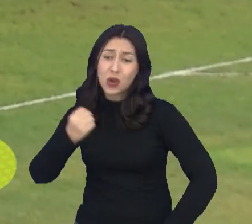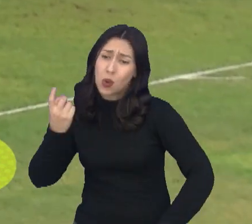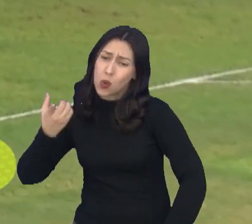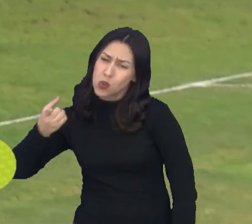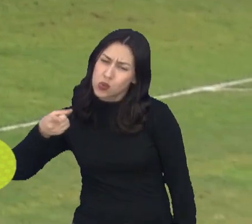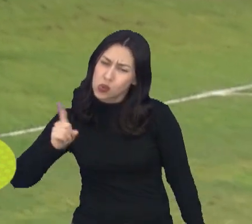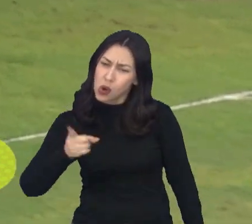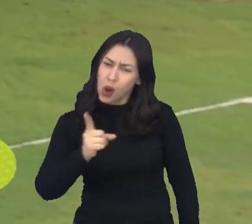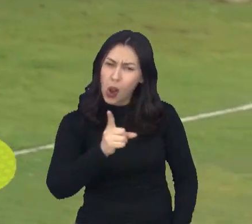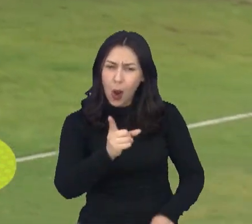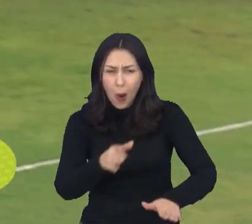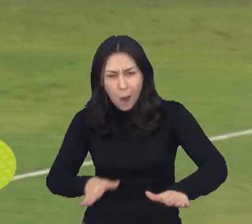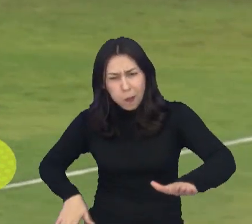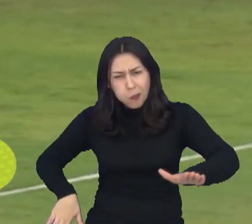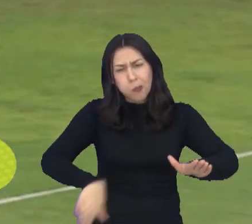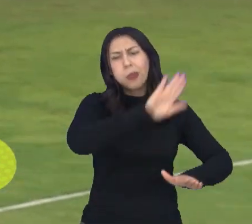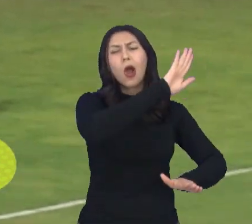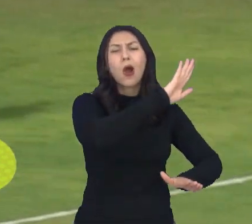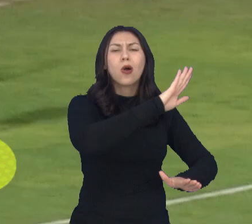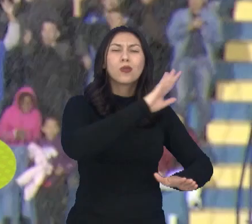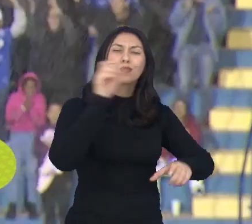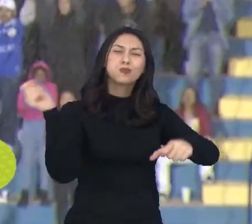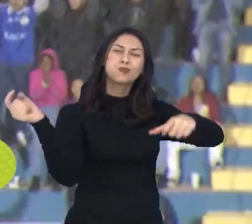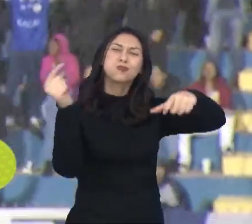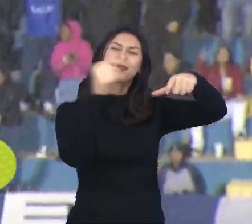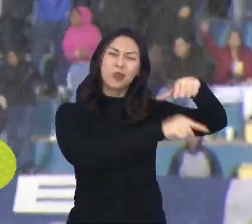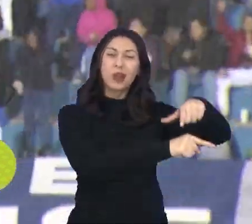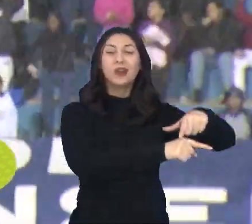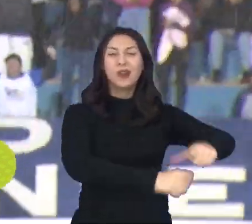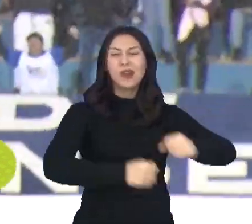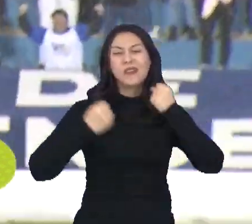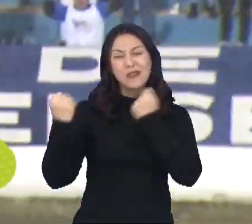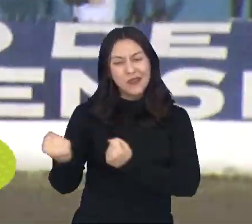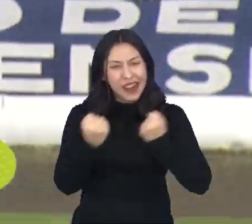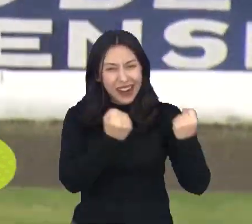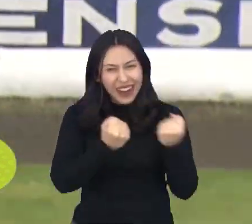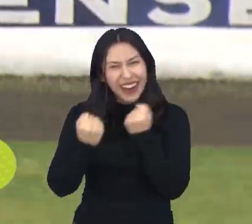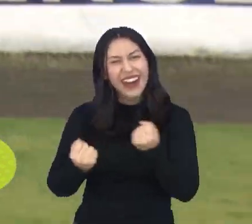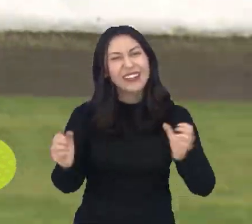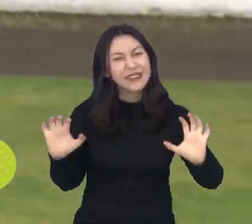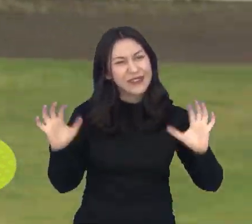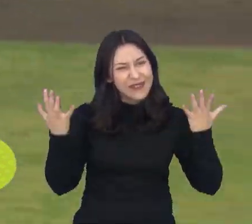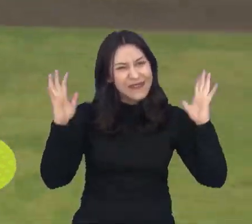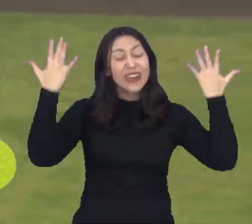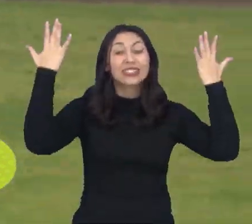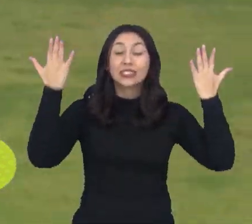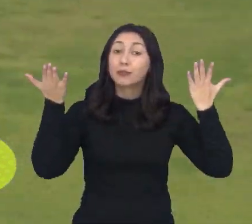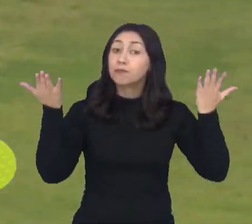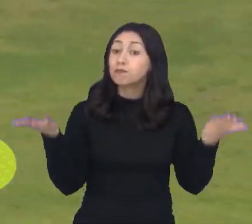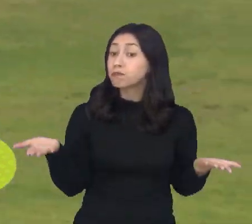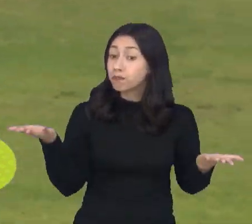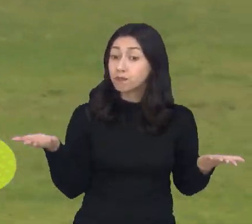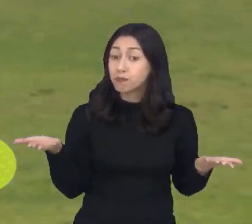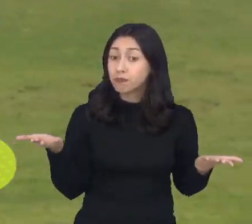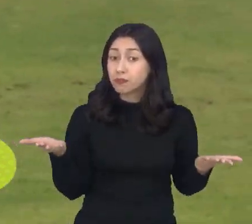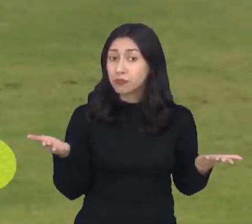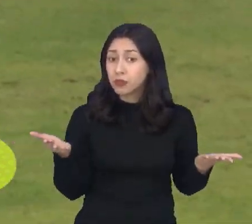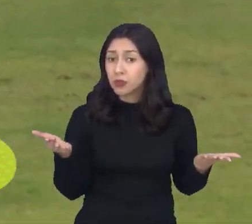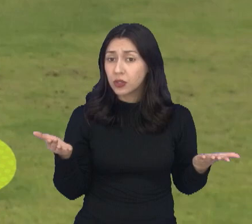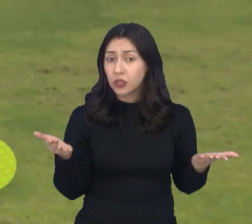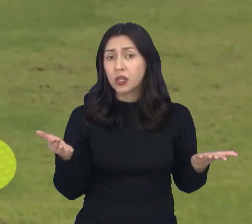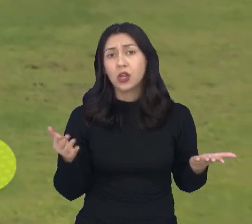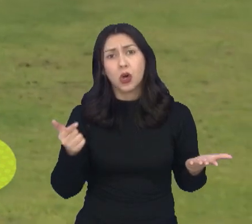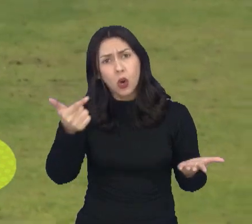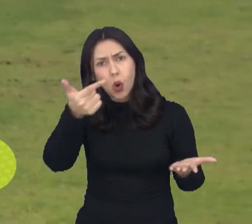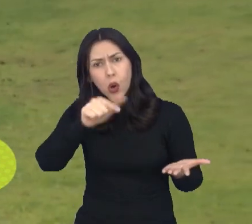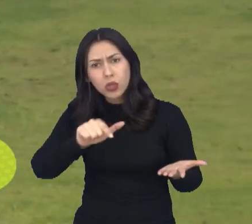linha para estufar as redes do São Bernardo. Festa no Martins Pereira. Agora, mais um gol tirado do